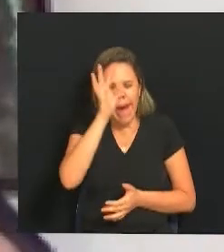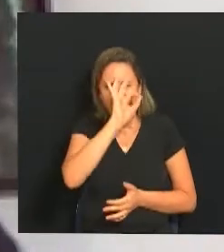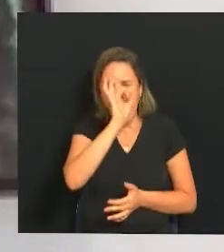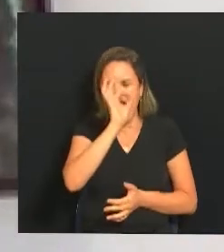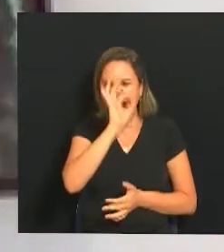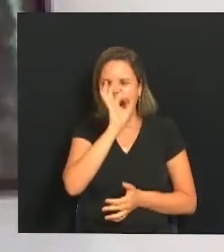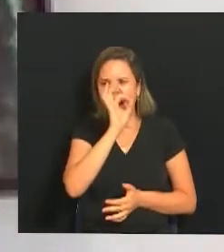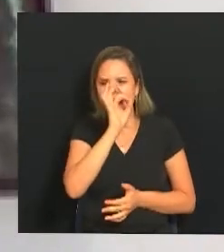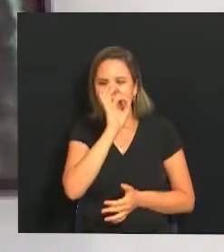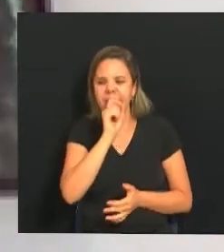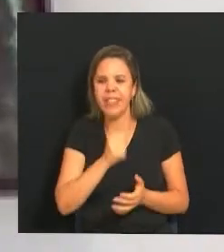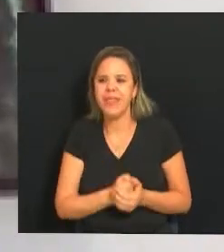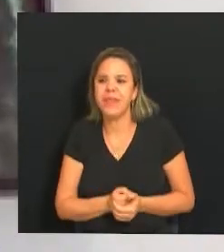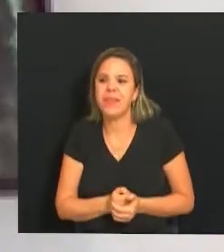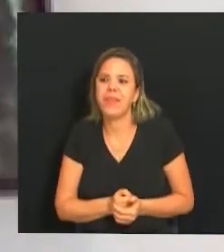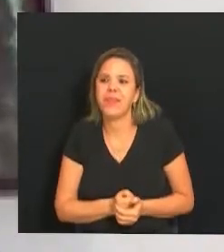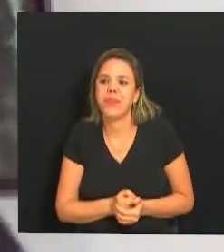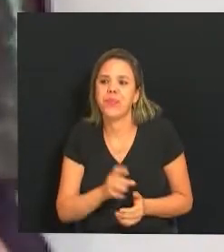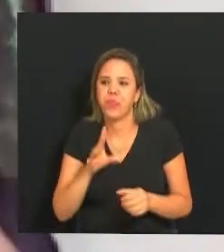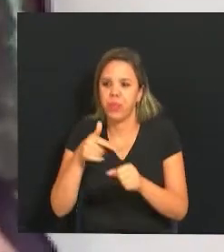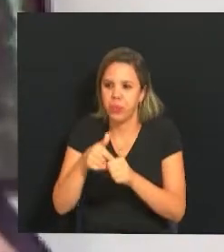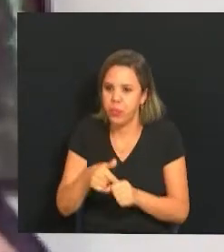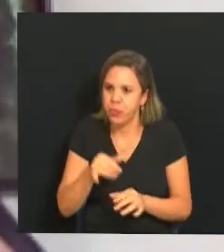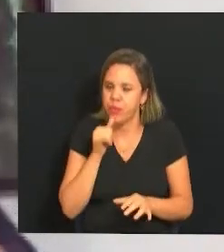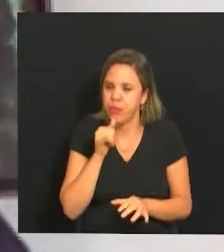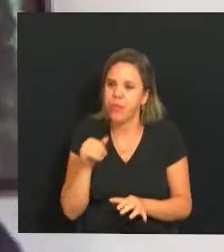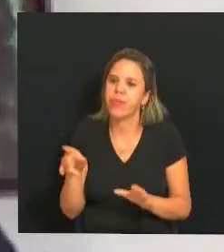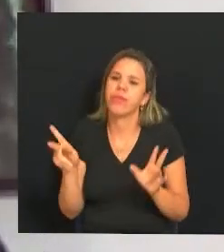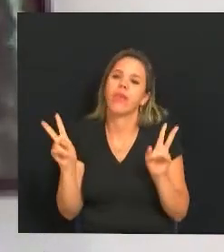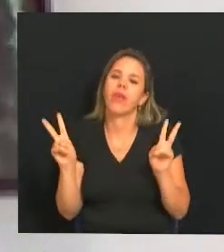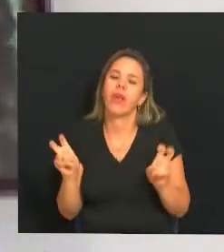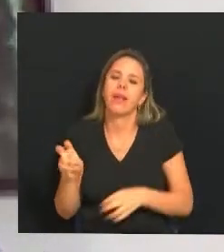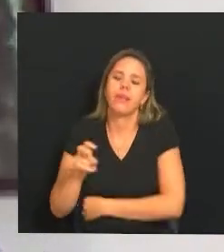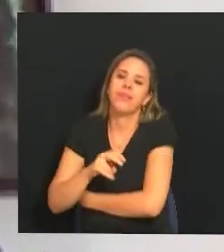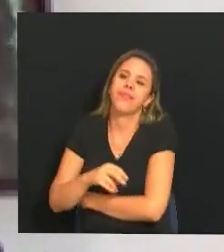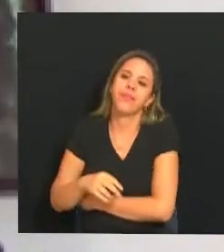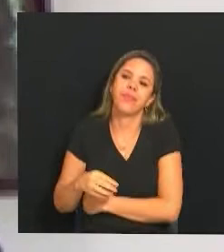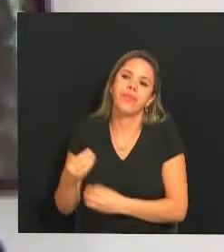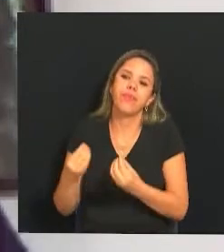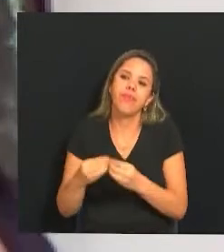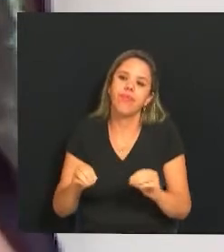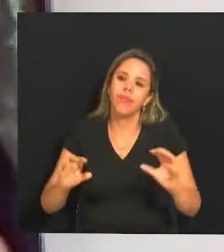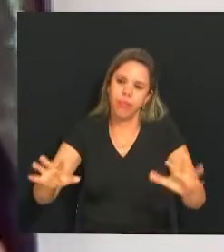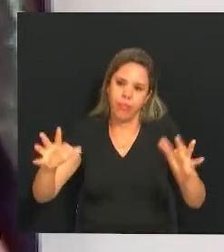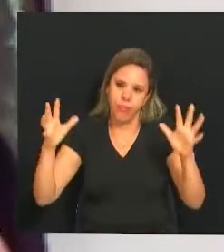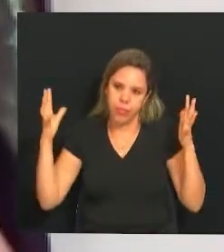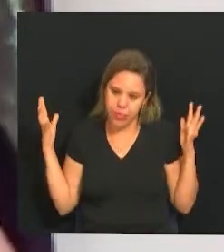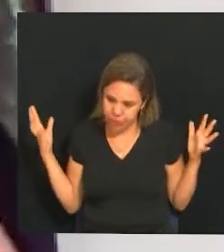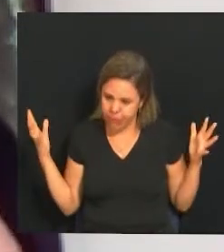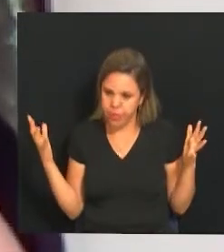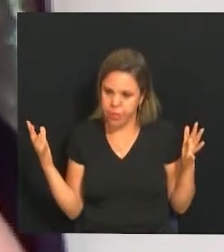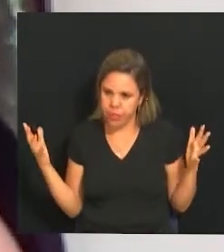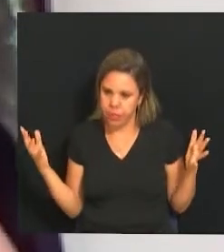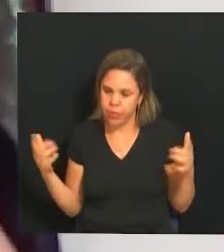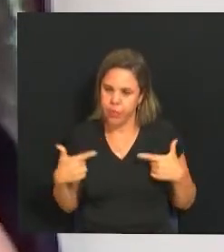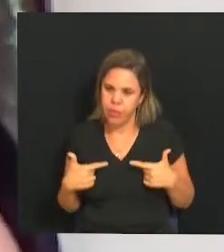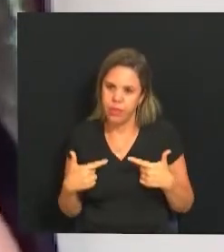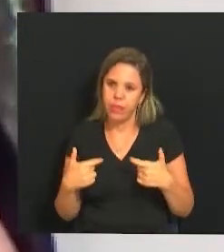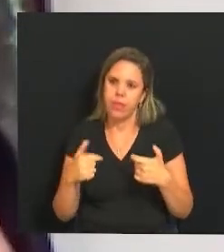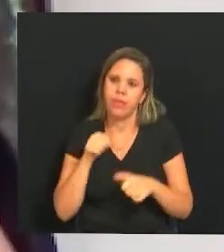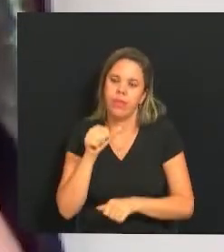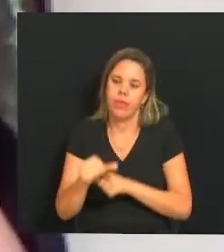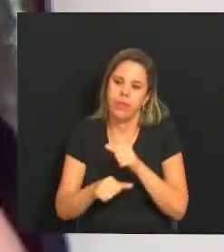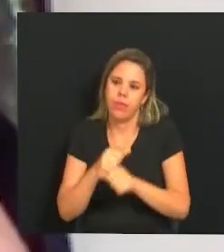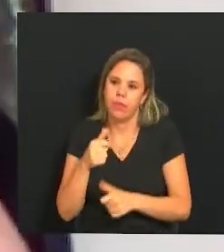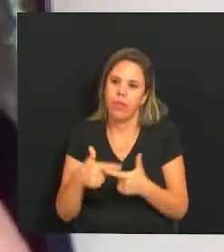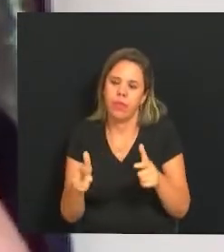nessa questão da queima de combustível fóssil, a própria questão ali do impacto das florestas. Cada vez mais as guerras estão se tornando